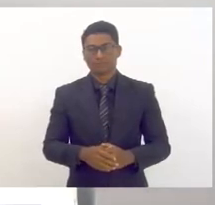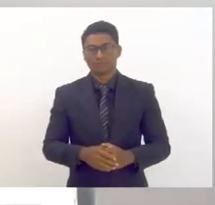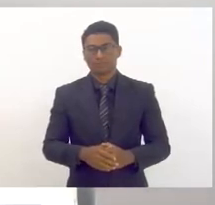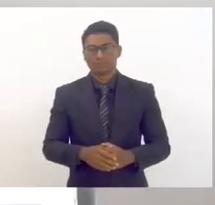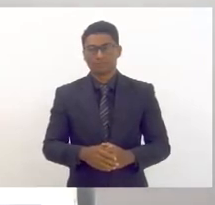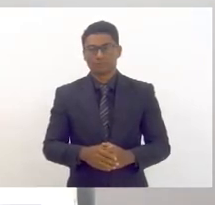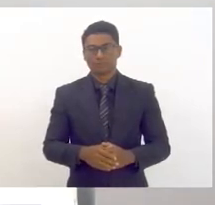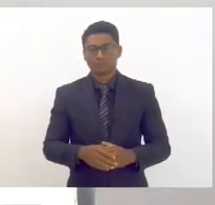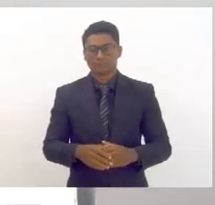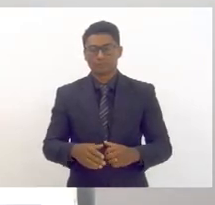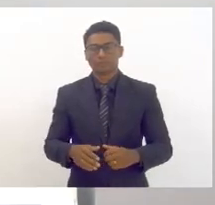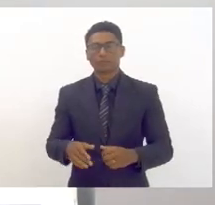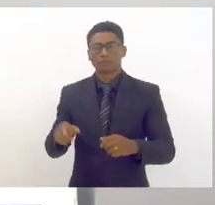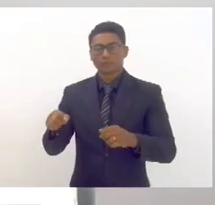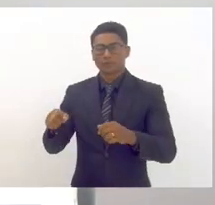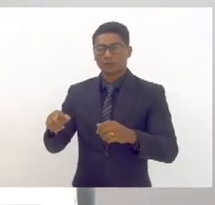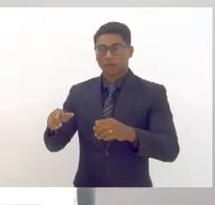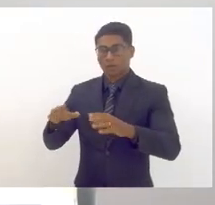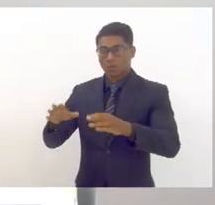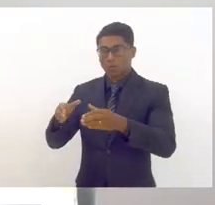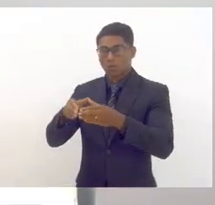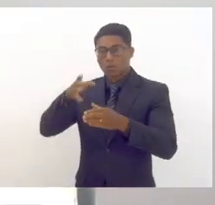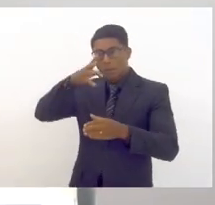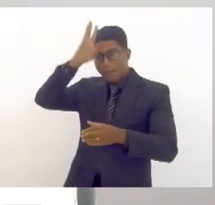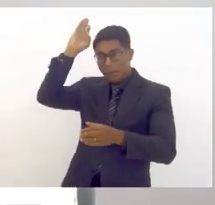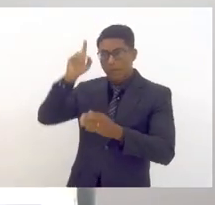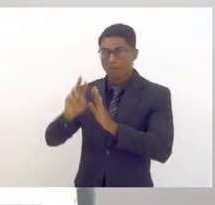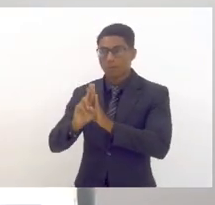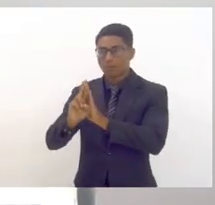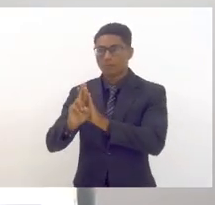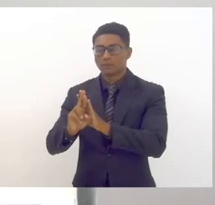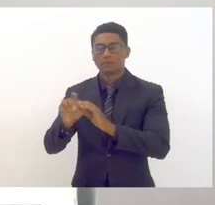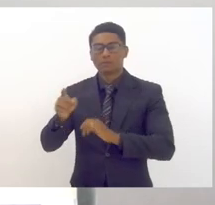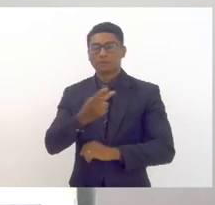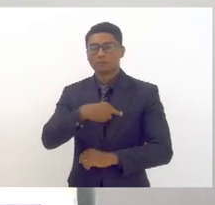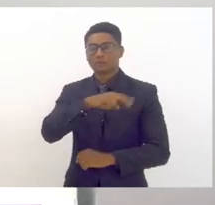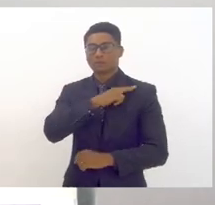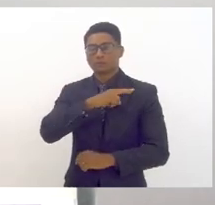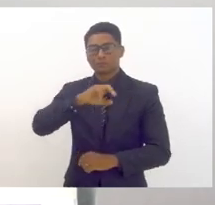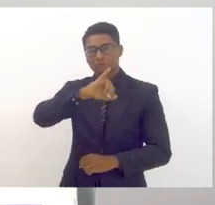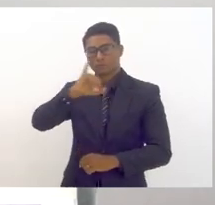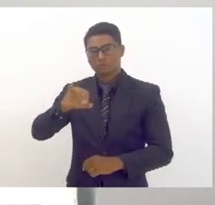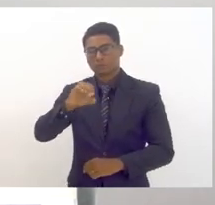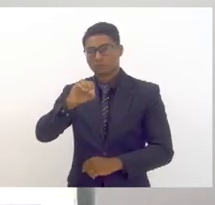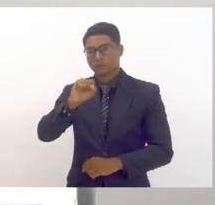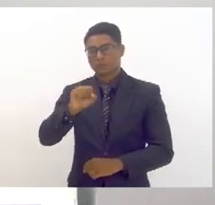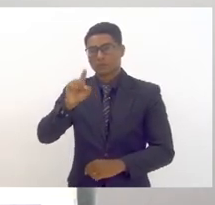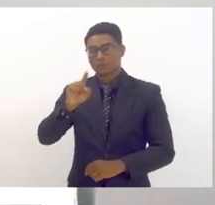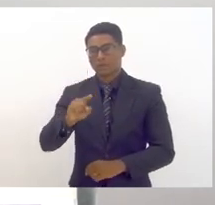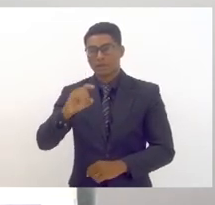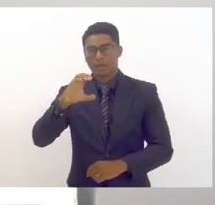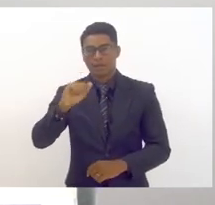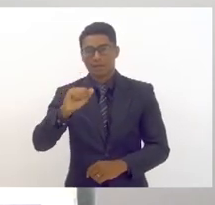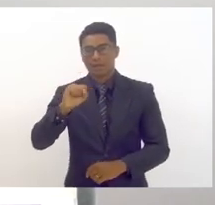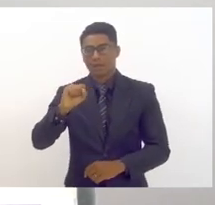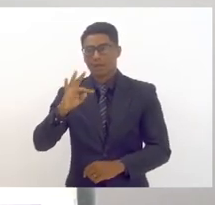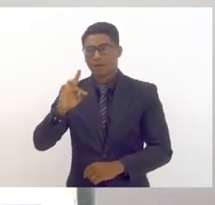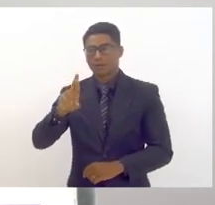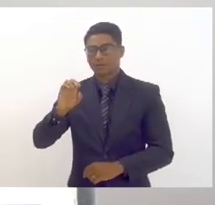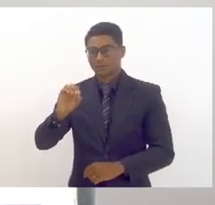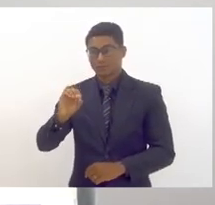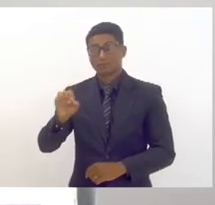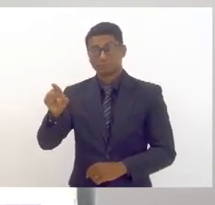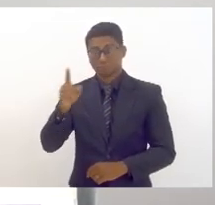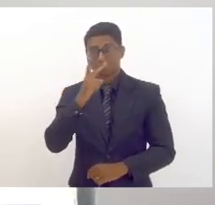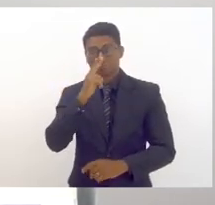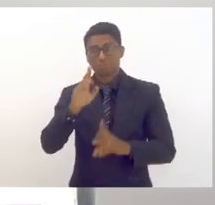Representando o Corpo de Bombeiro, nosso coronel José Albucassis Manso de Castro, parente do governador,